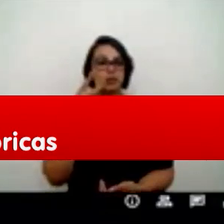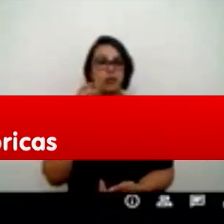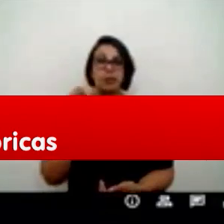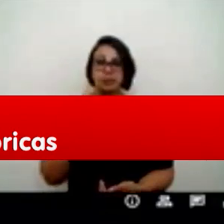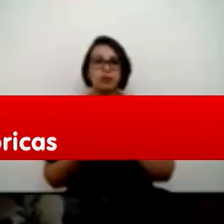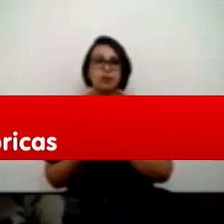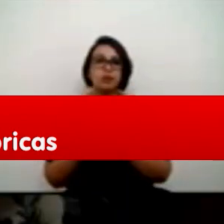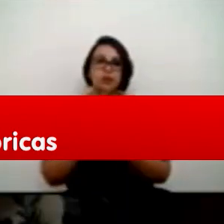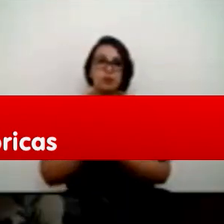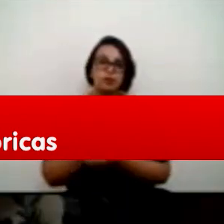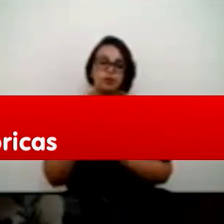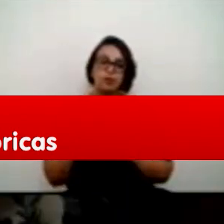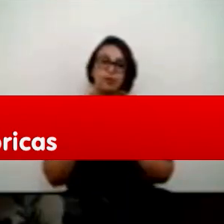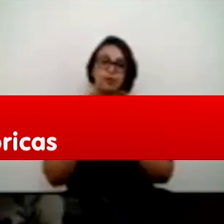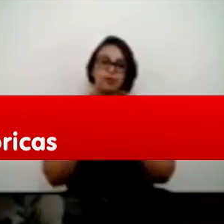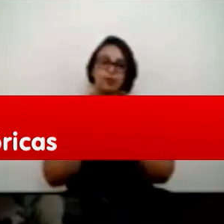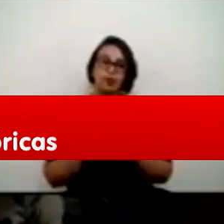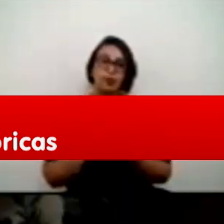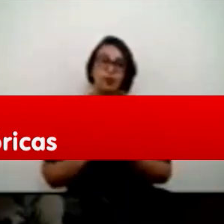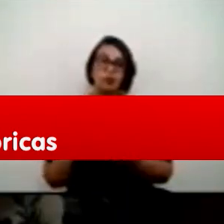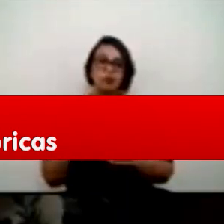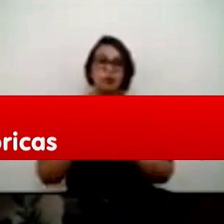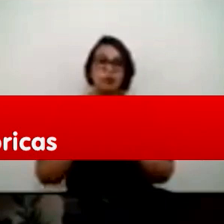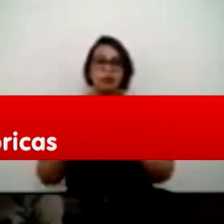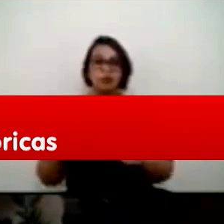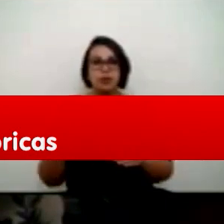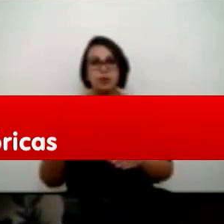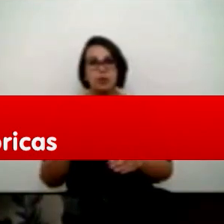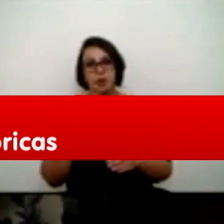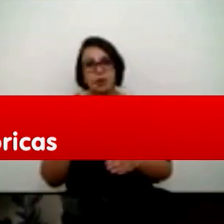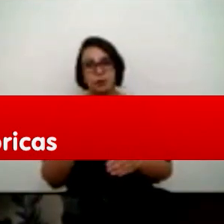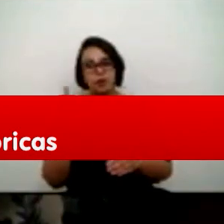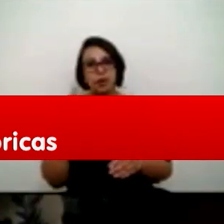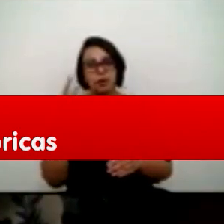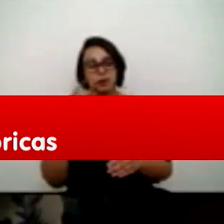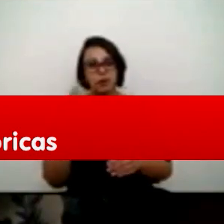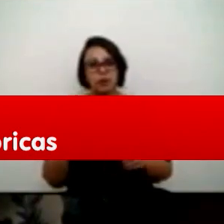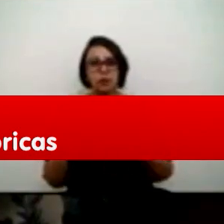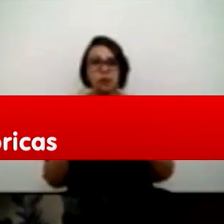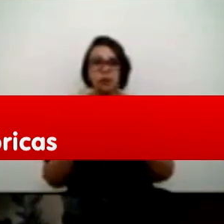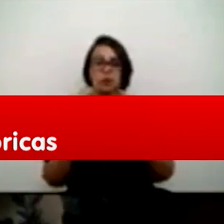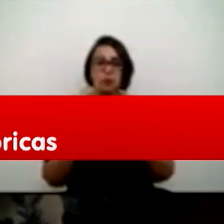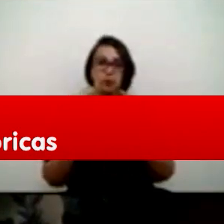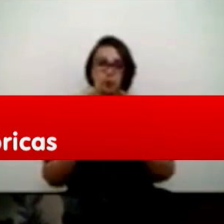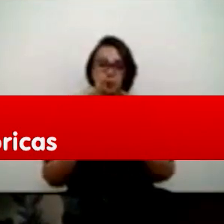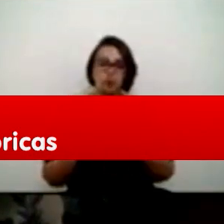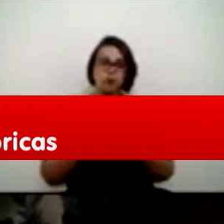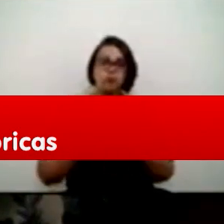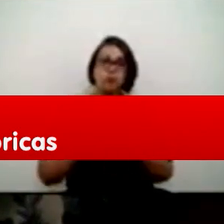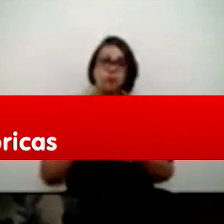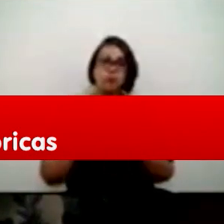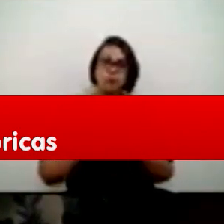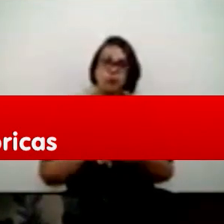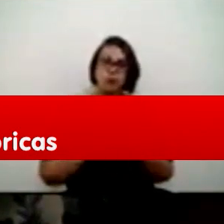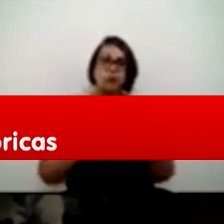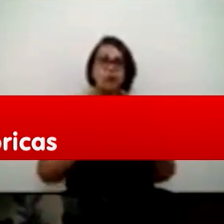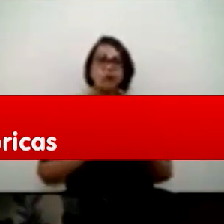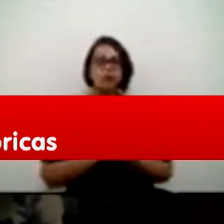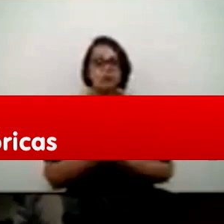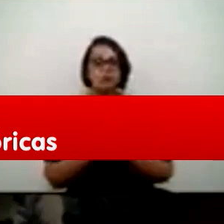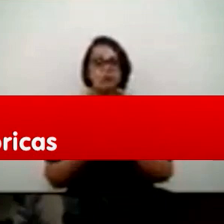Pode sim o projeto foi proposto devido ao volume de árvores urbanas de Petrópolis com problemas de estrutura e